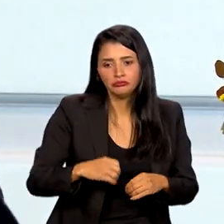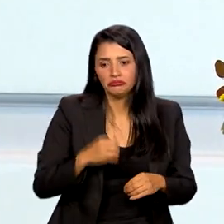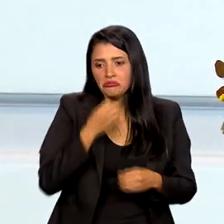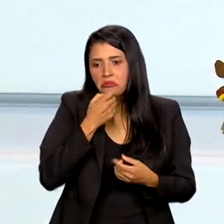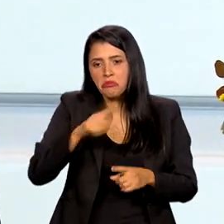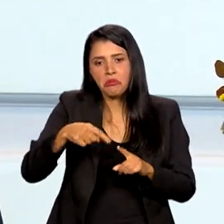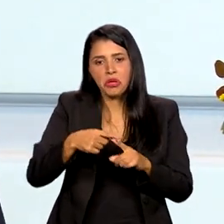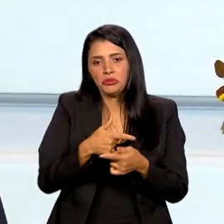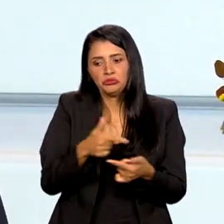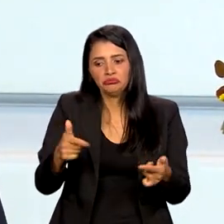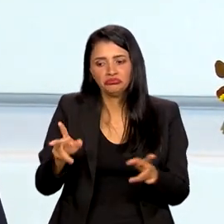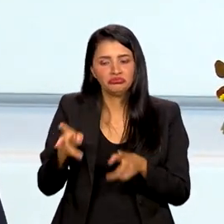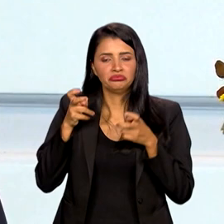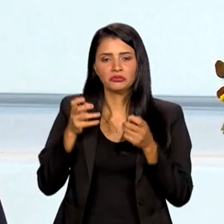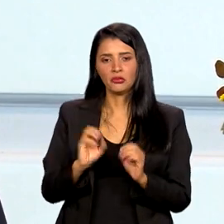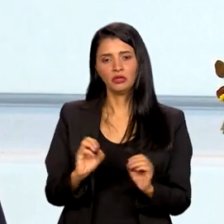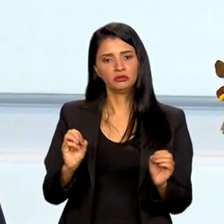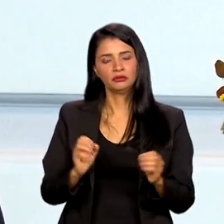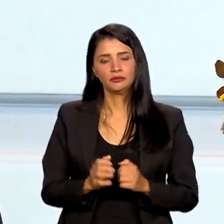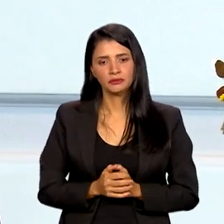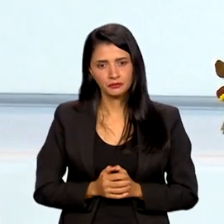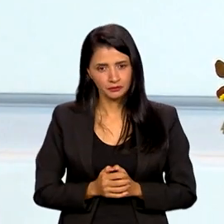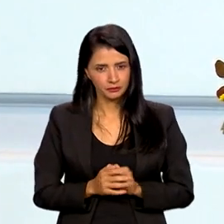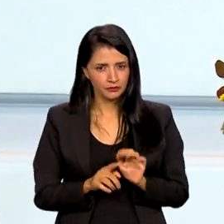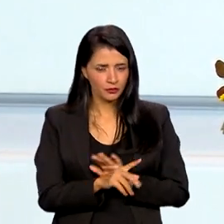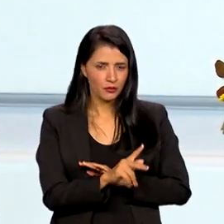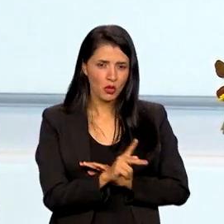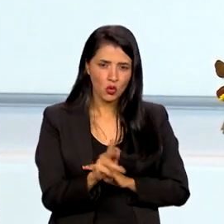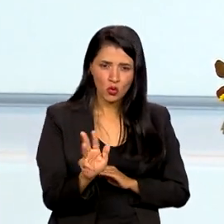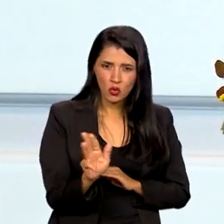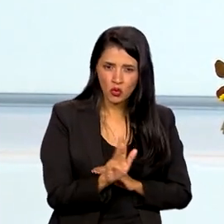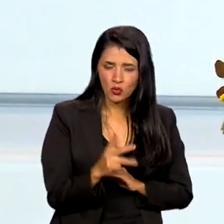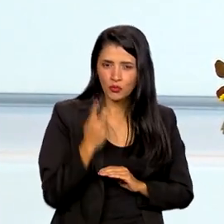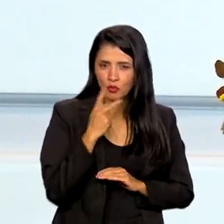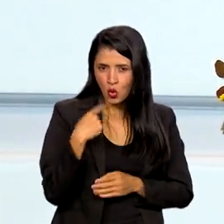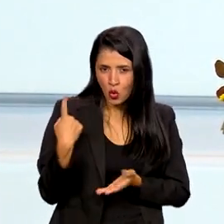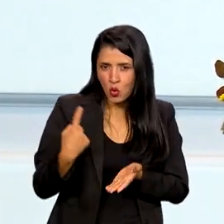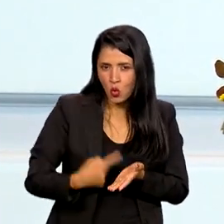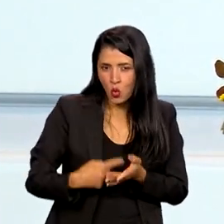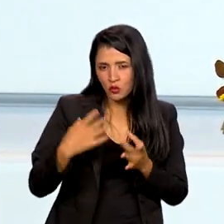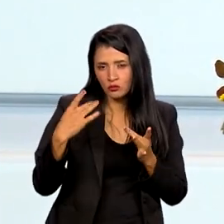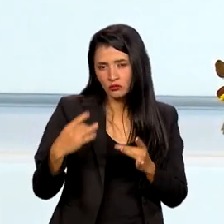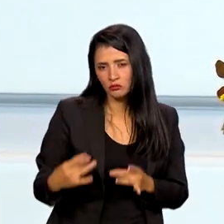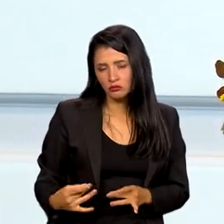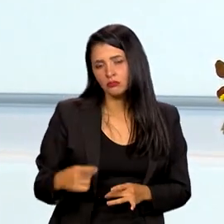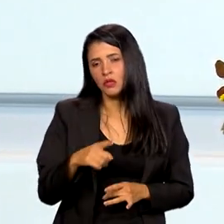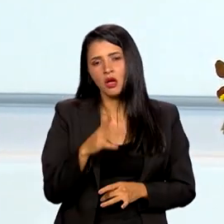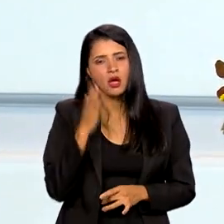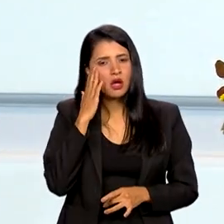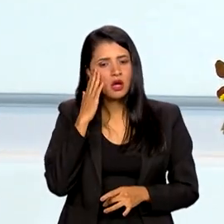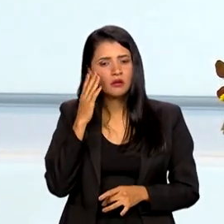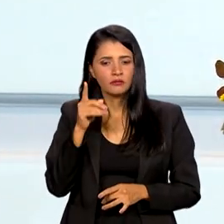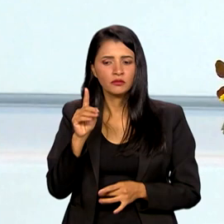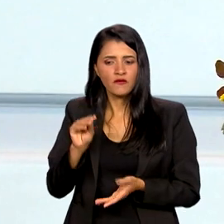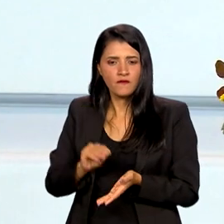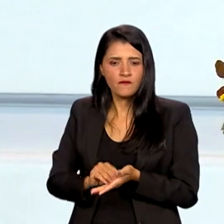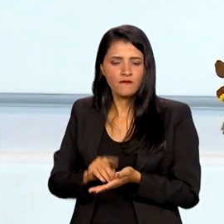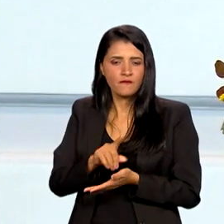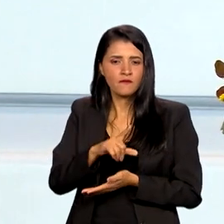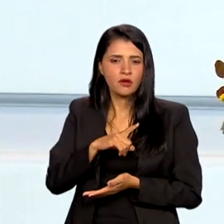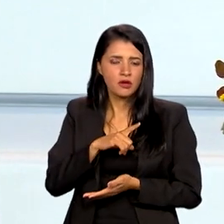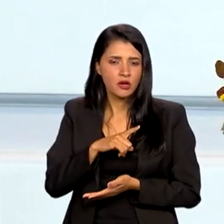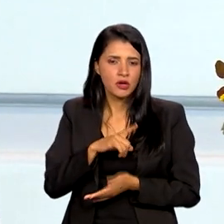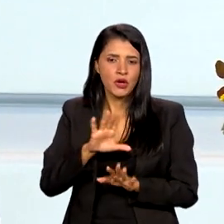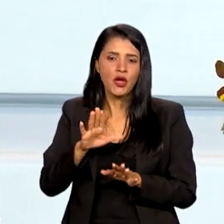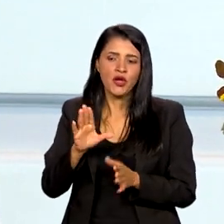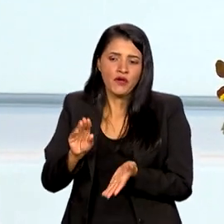gente. Okay. Claro. O Lula disse que faltam alguns detalhes para o acordo com a União Europeia. Pode faltam.